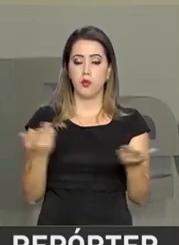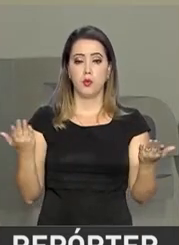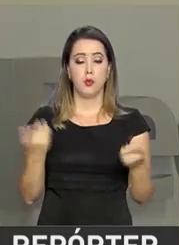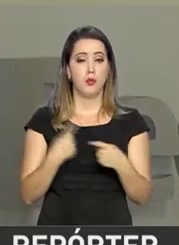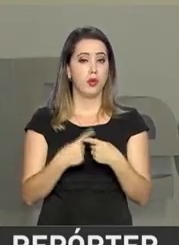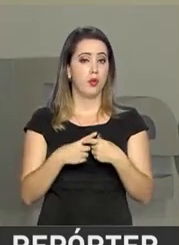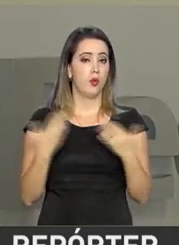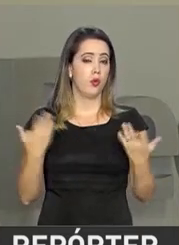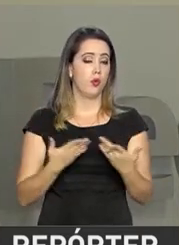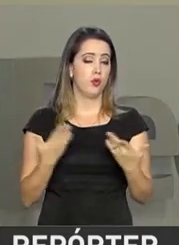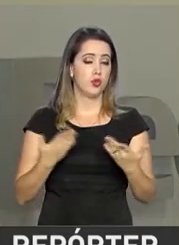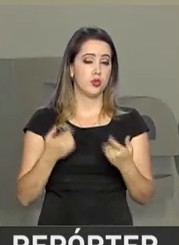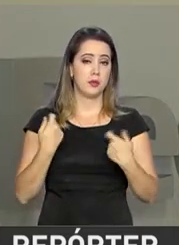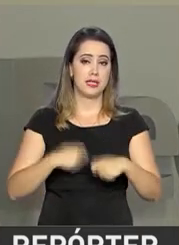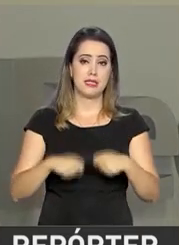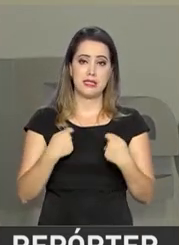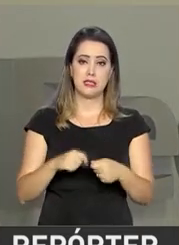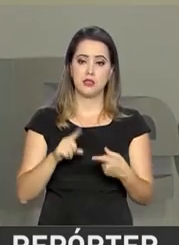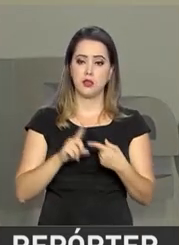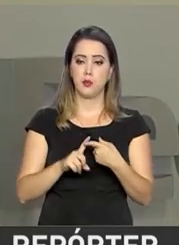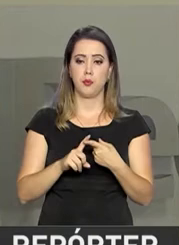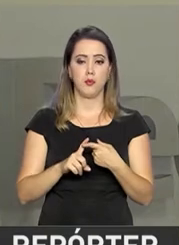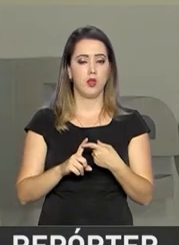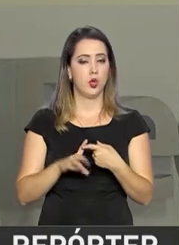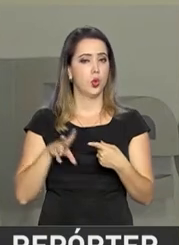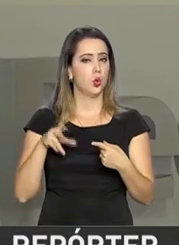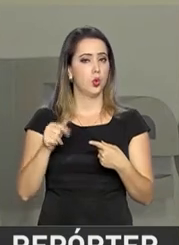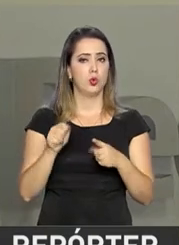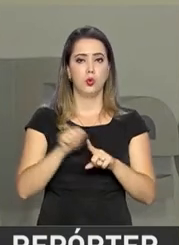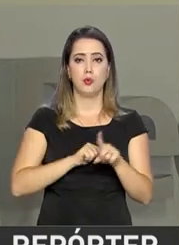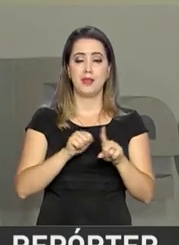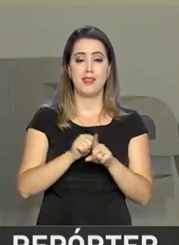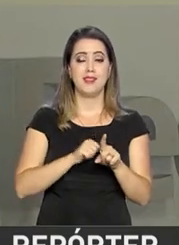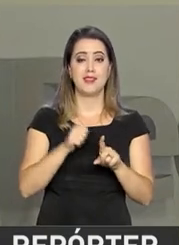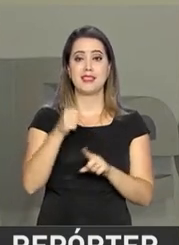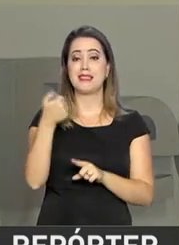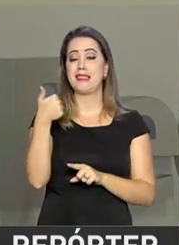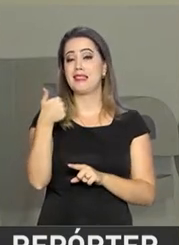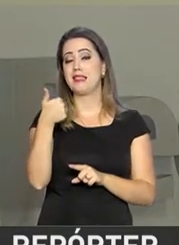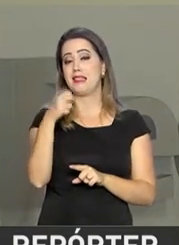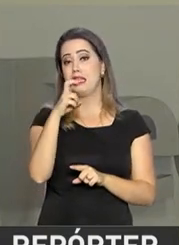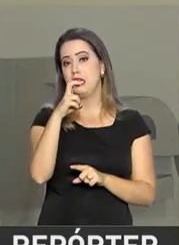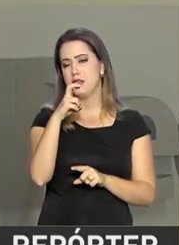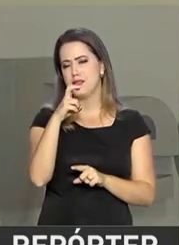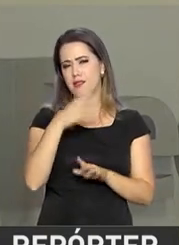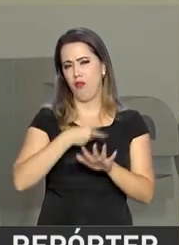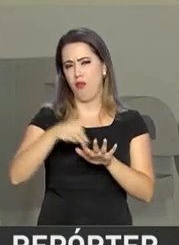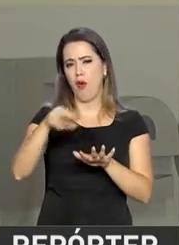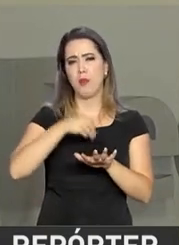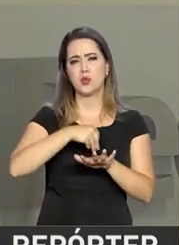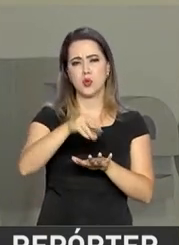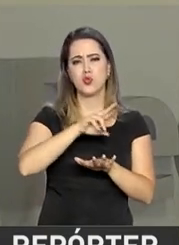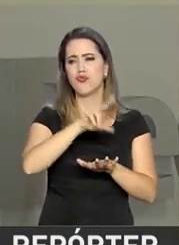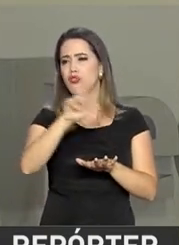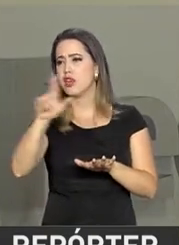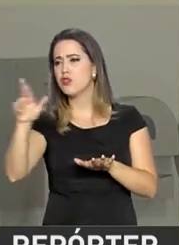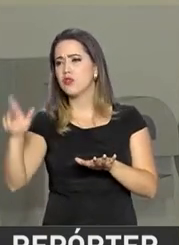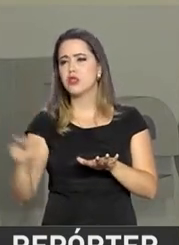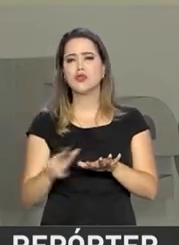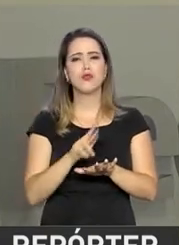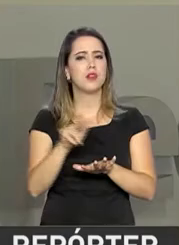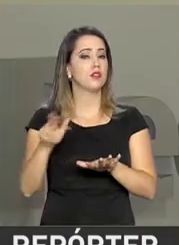elas estão obrigadas a transmitir periodicamente 15 informações para os órgãos de controle. Isso tudo vai ser